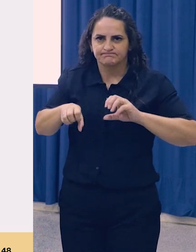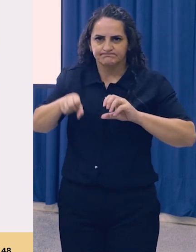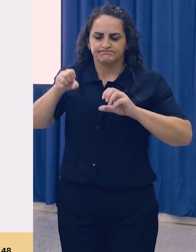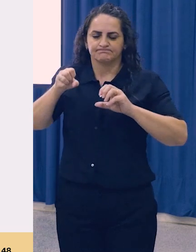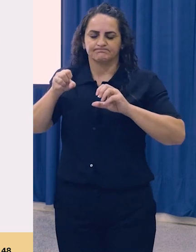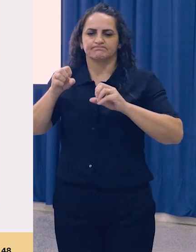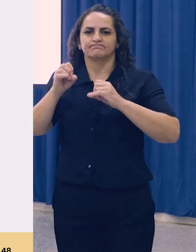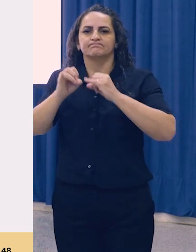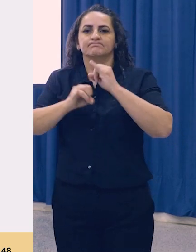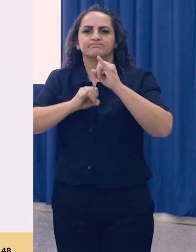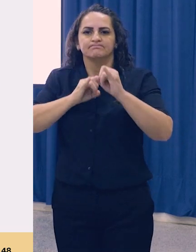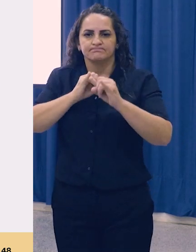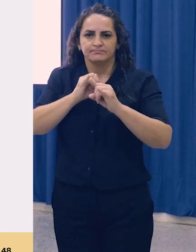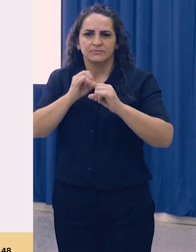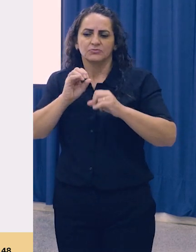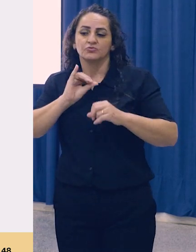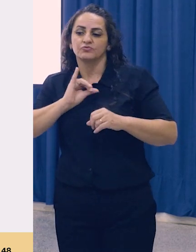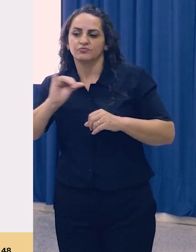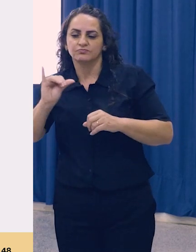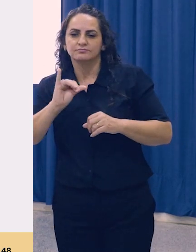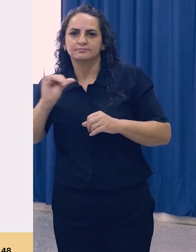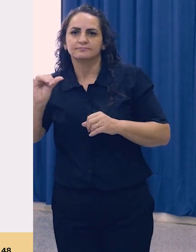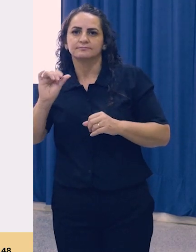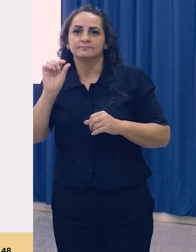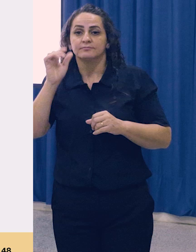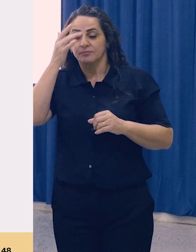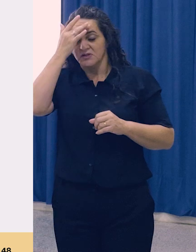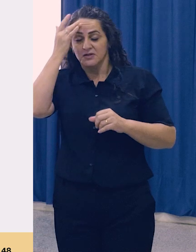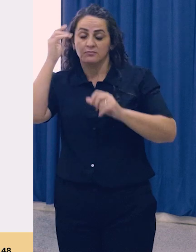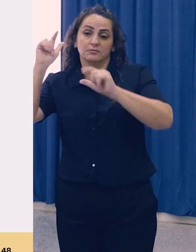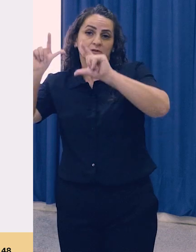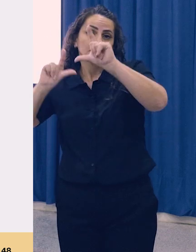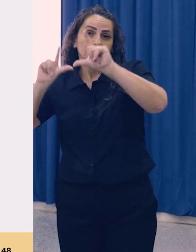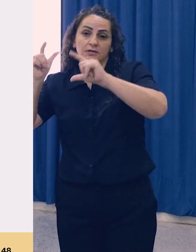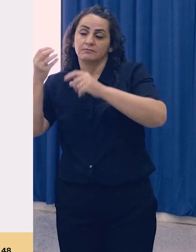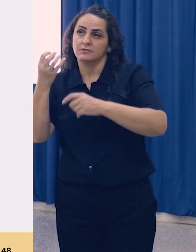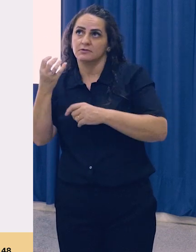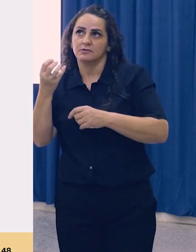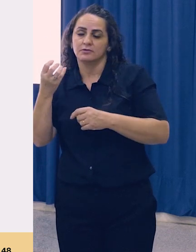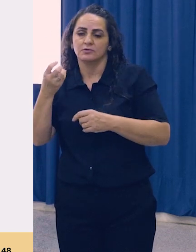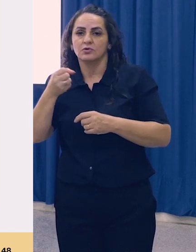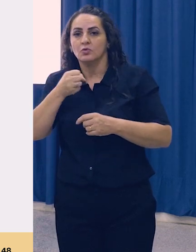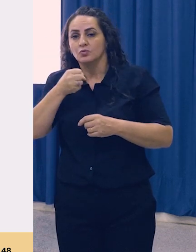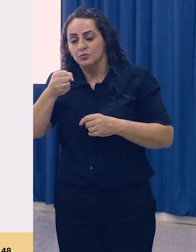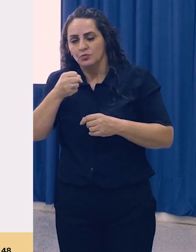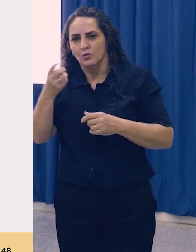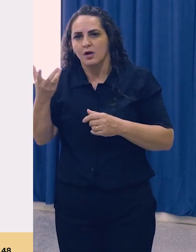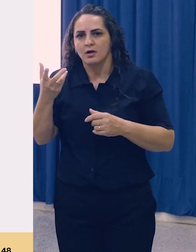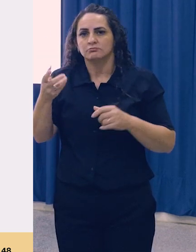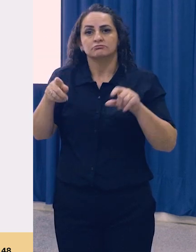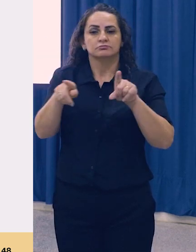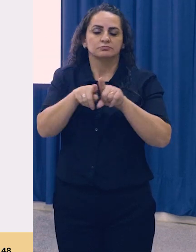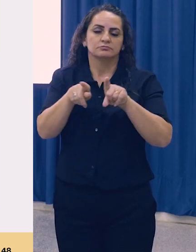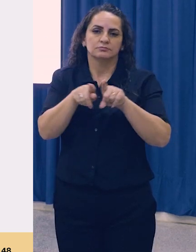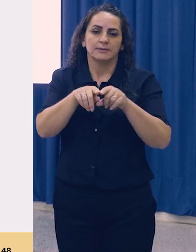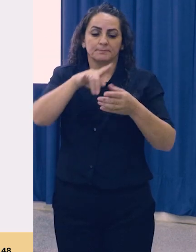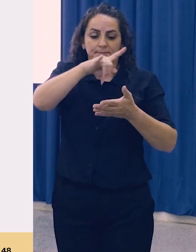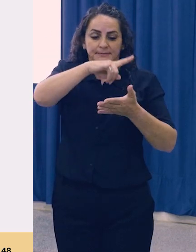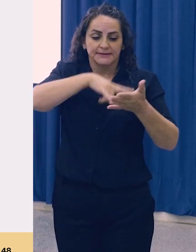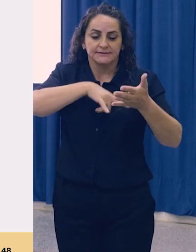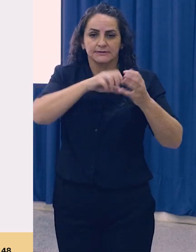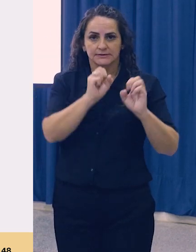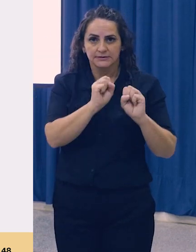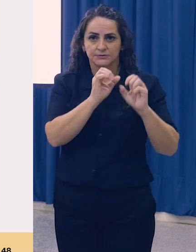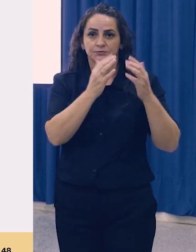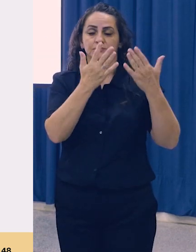para quem precisa divulgar o filme, para o pessoal da imprensa, ou então para a inscrição de um festival. Isso é